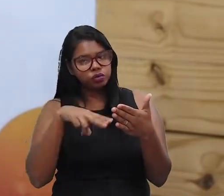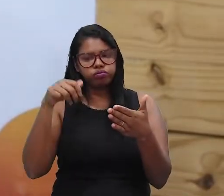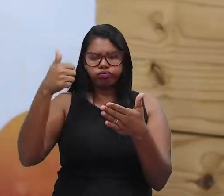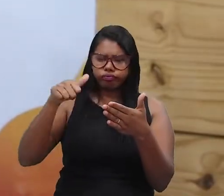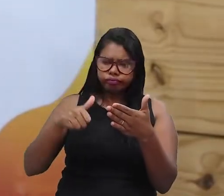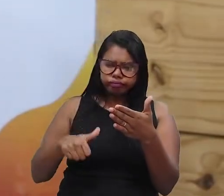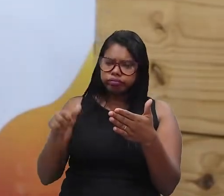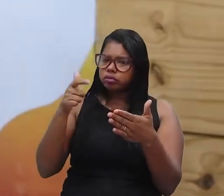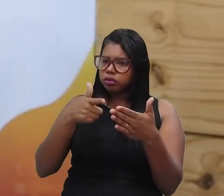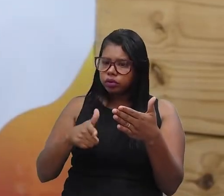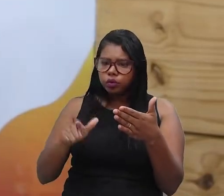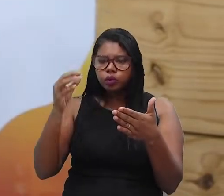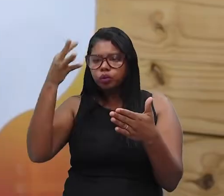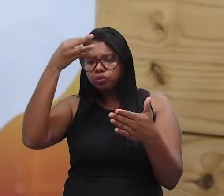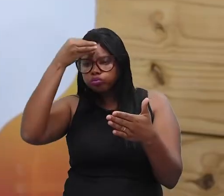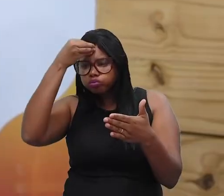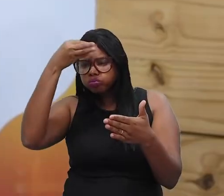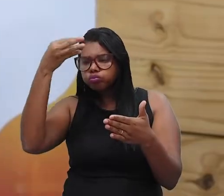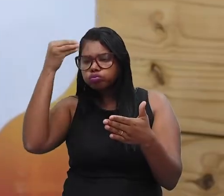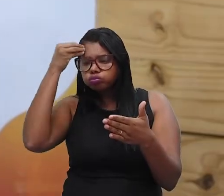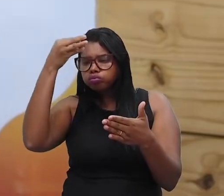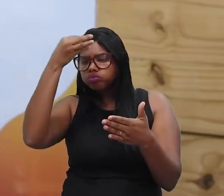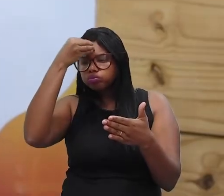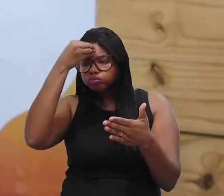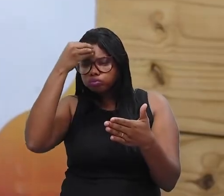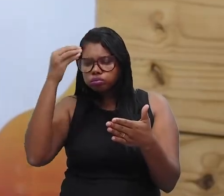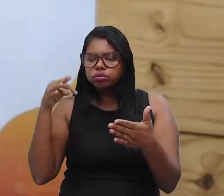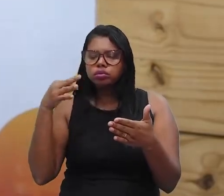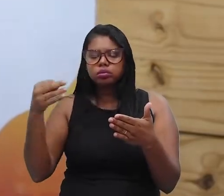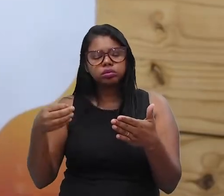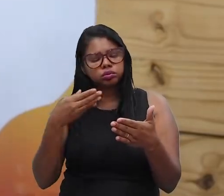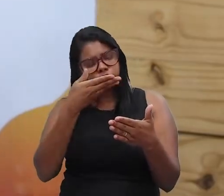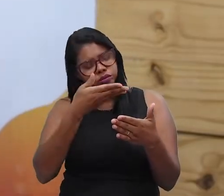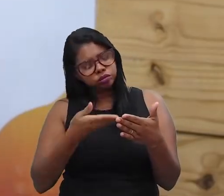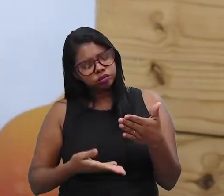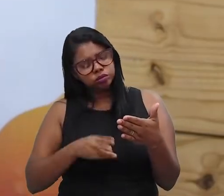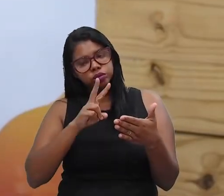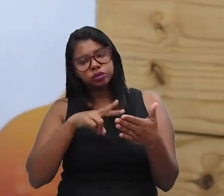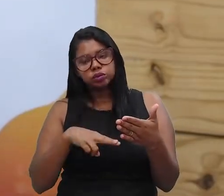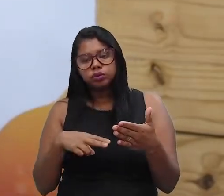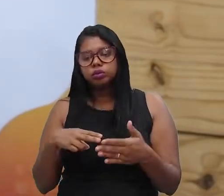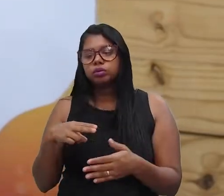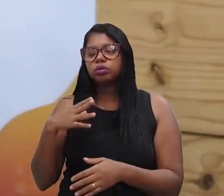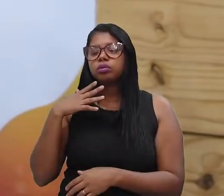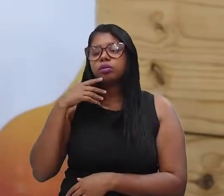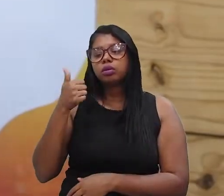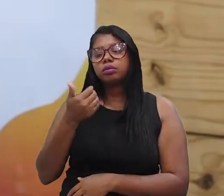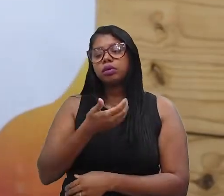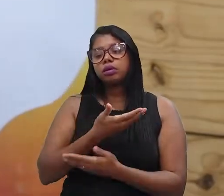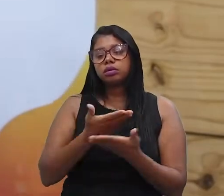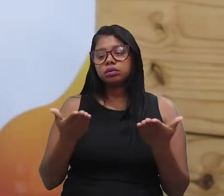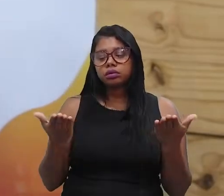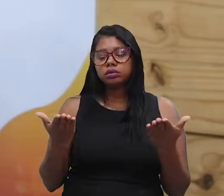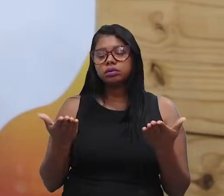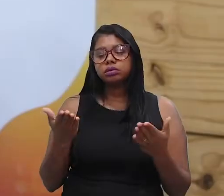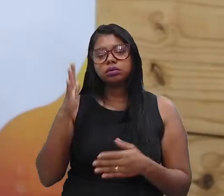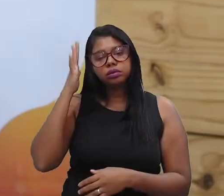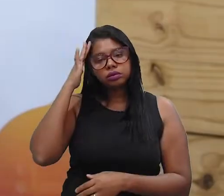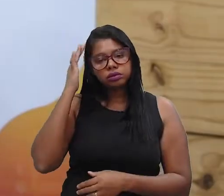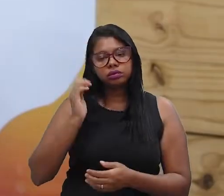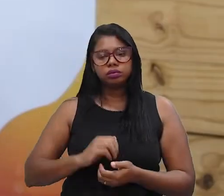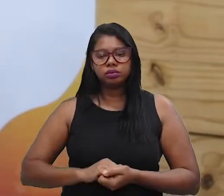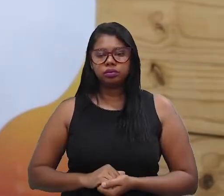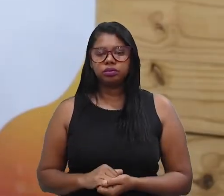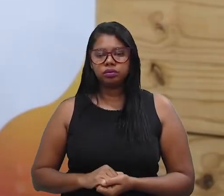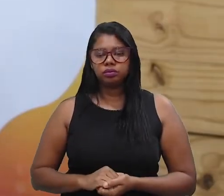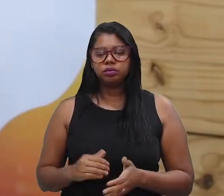condições e situações que vão lhe dar suporte para entender muito melhor sobre isso que eu estou falando, inclusive sobre a ESG, que está